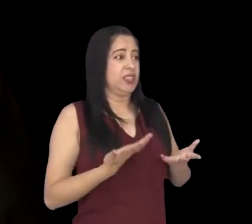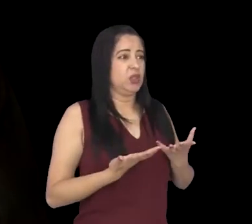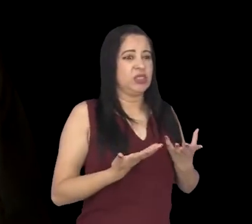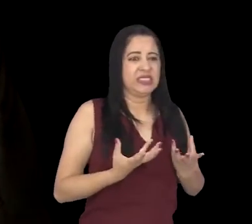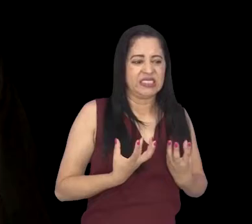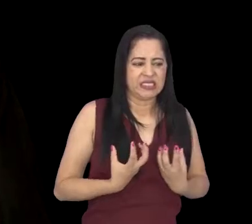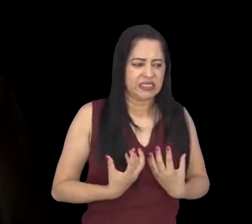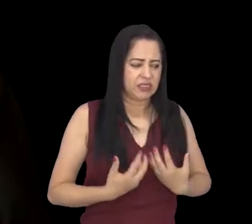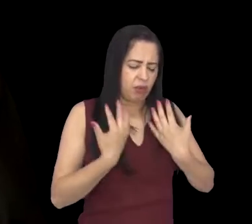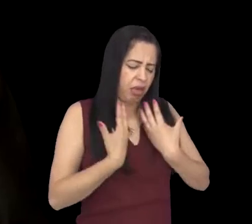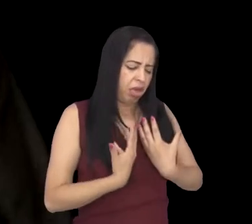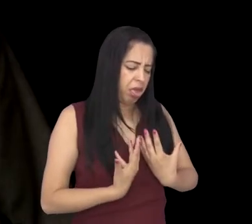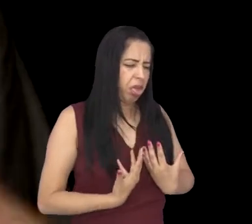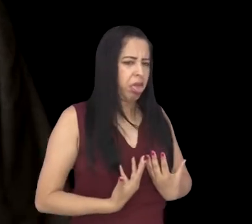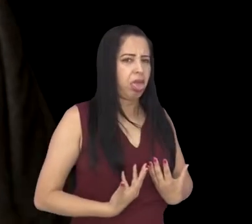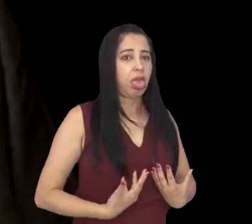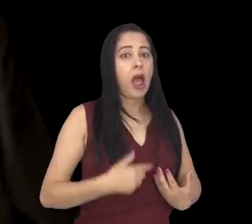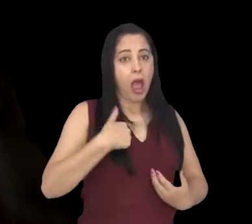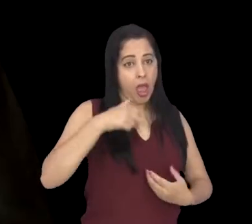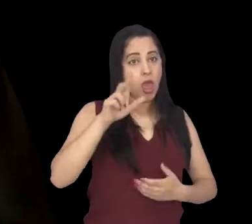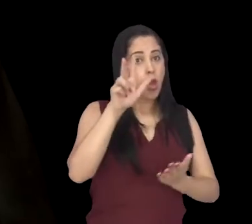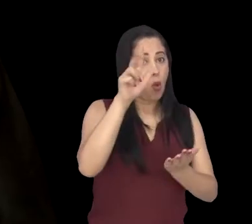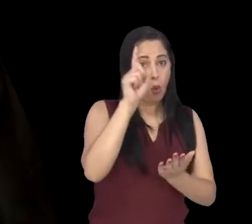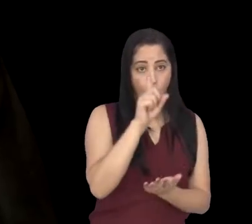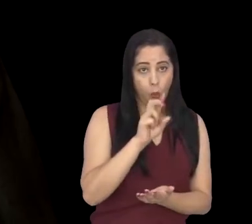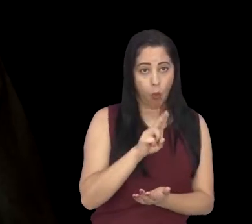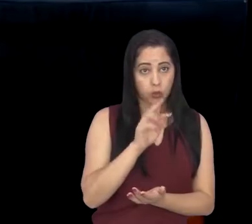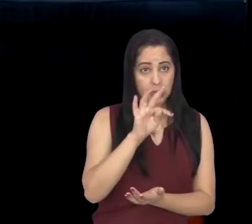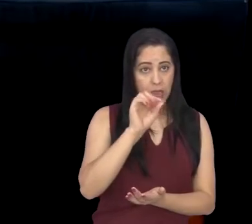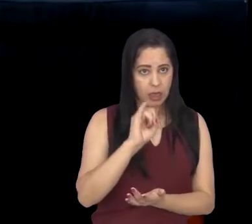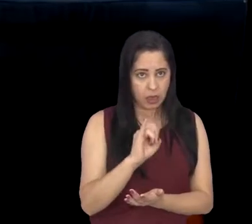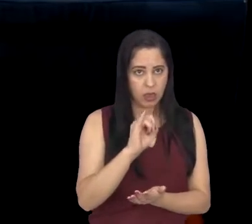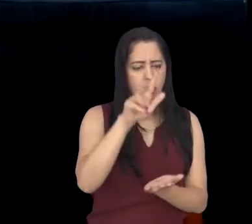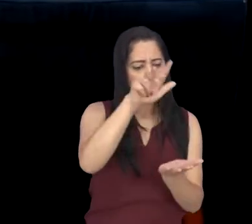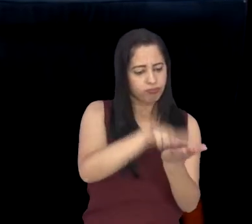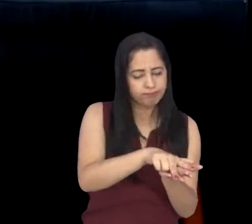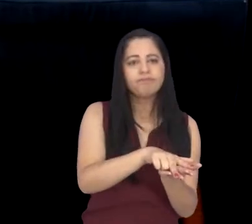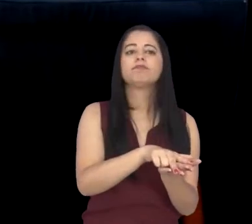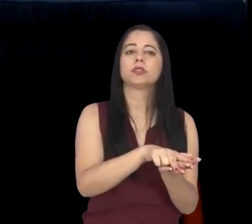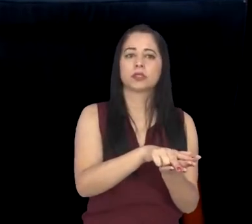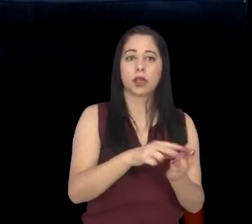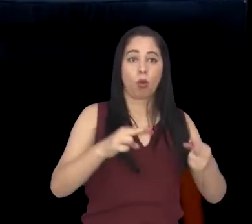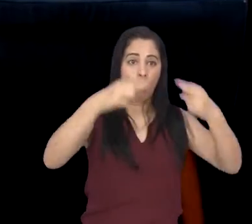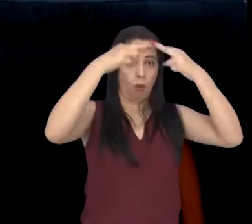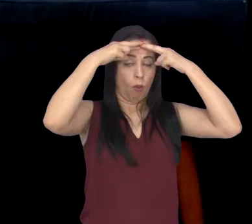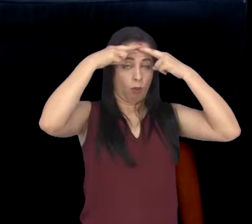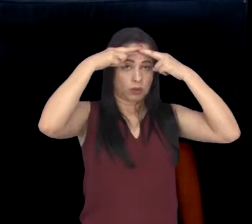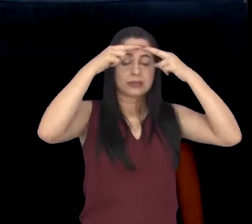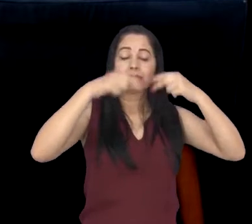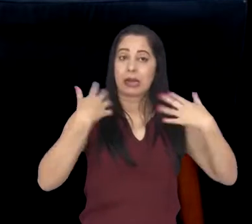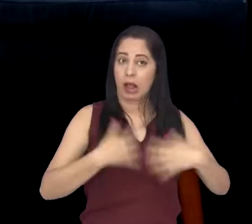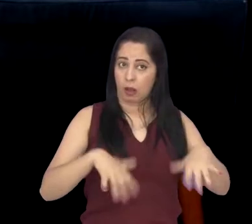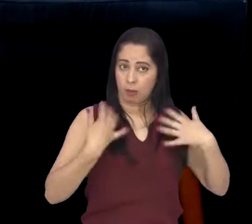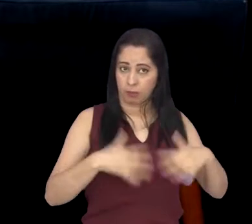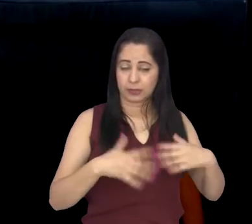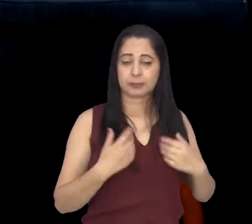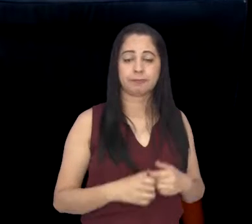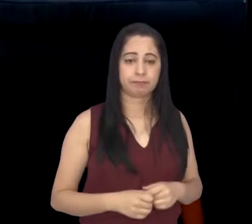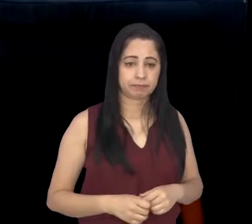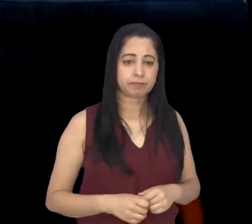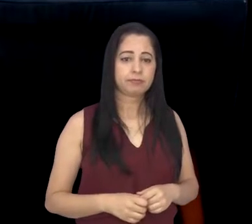bateram muito. Eu fiquei na UTI muito tempo. Foi traumático, né, gente? Foi traumático. Põe traumático